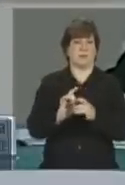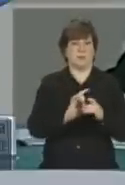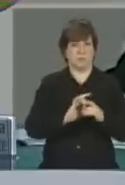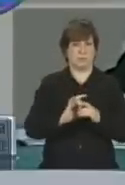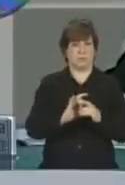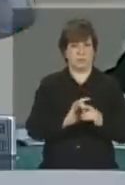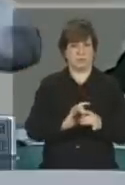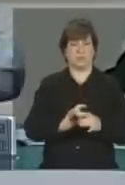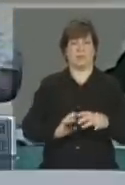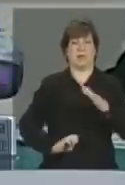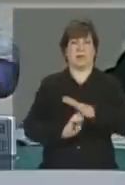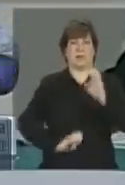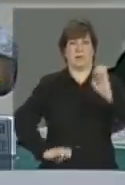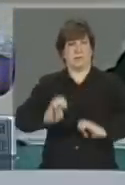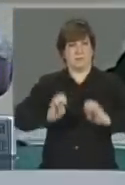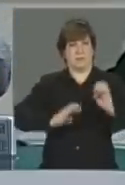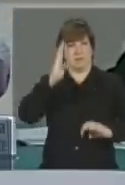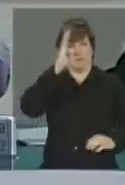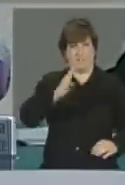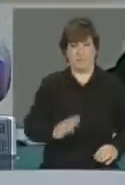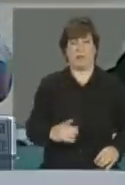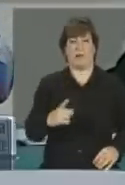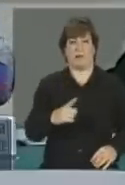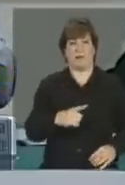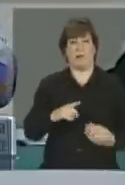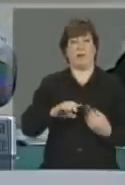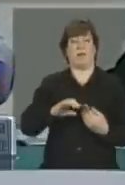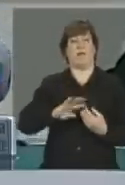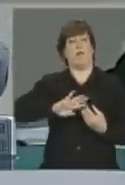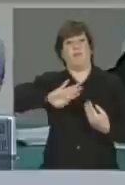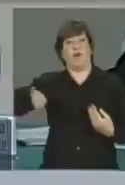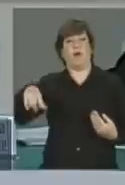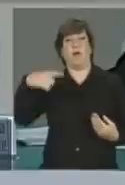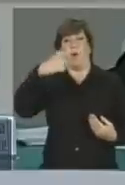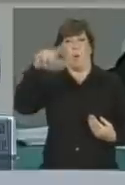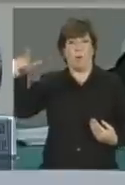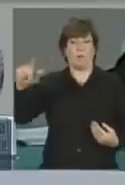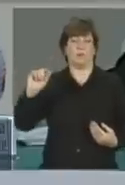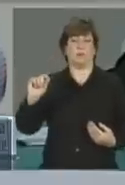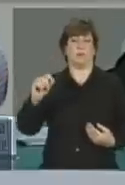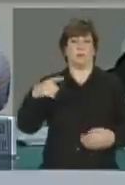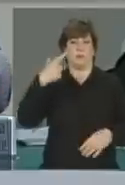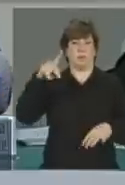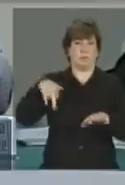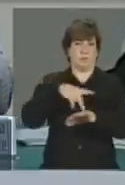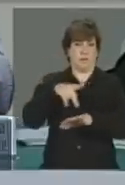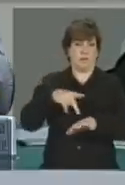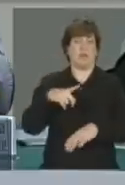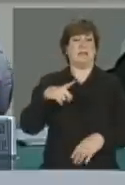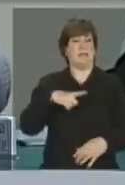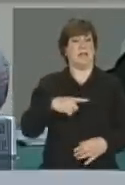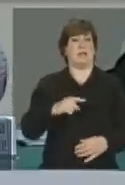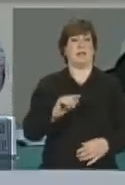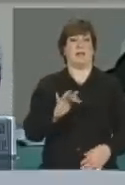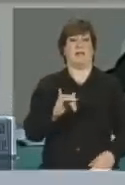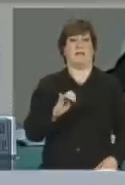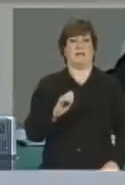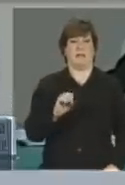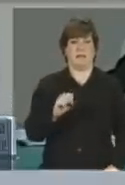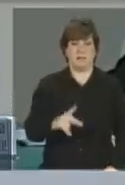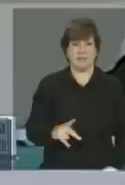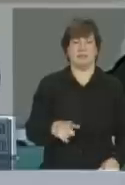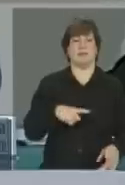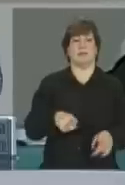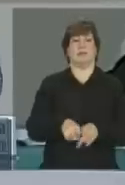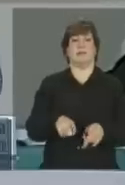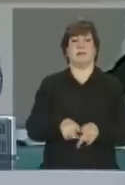as iniciativas internacionais. Você tem iniciativa do Instituto Ethos, você tem iniciativa da Fijan e da Fiesp, você tem